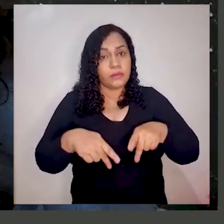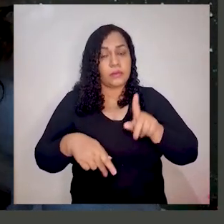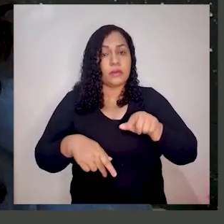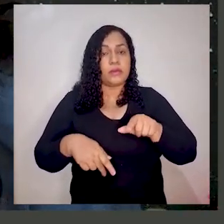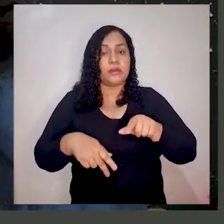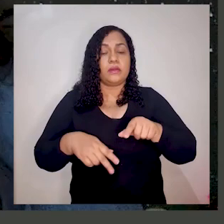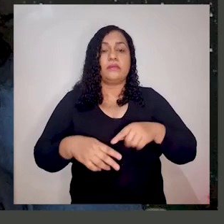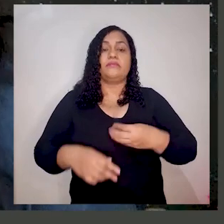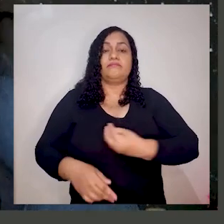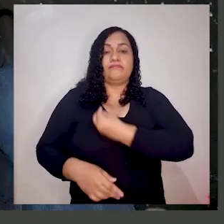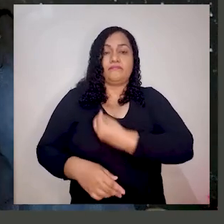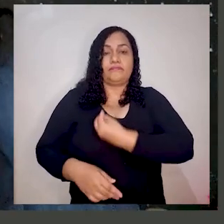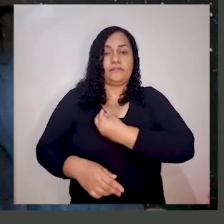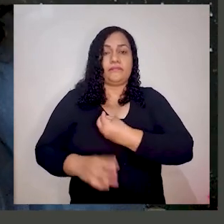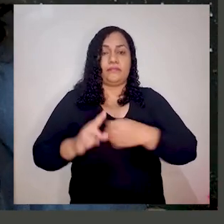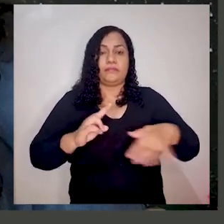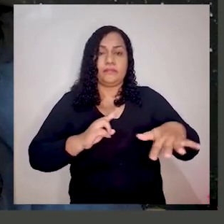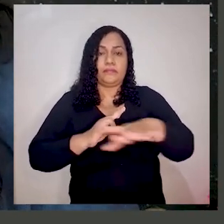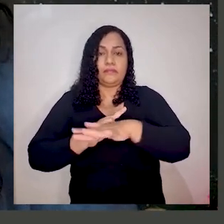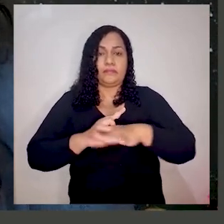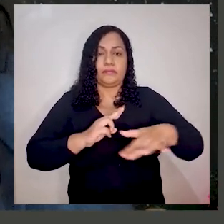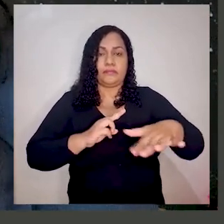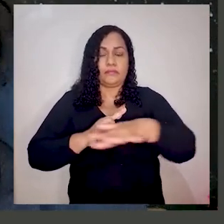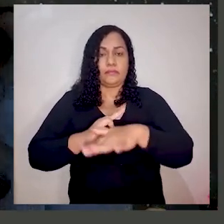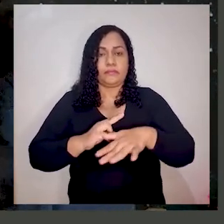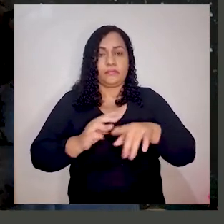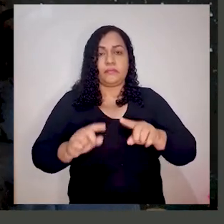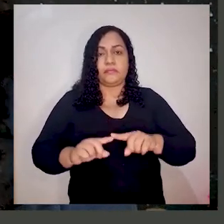é predominantemente urbana, digamos